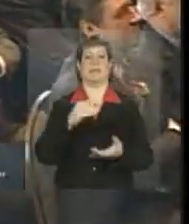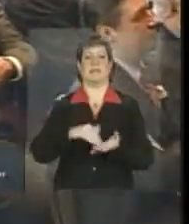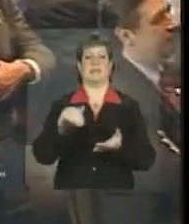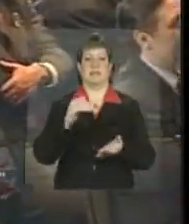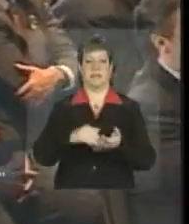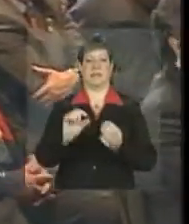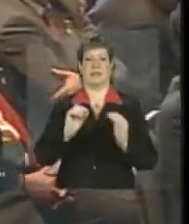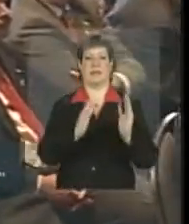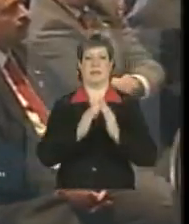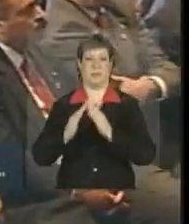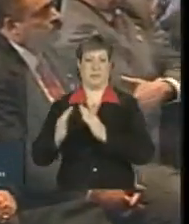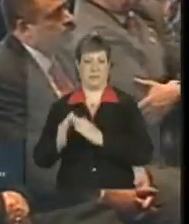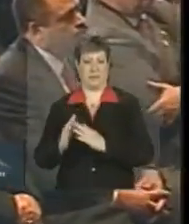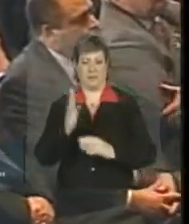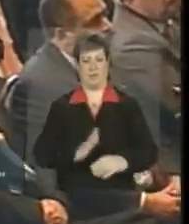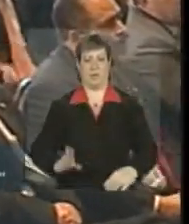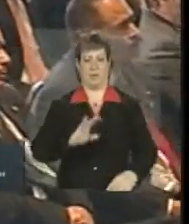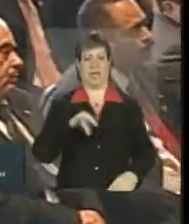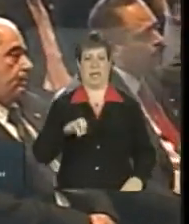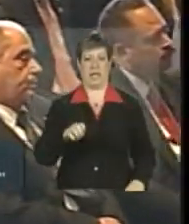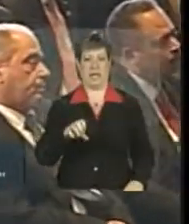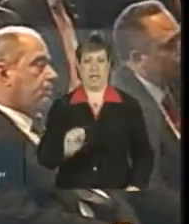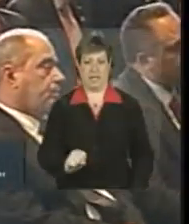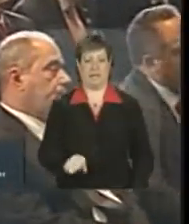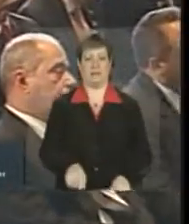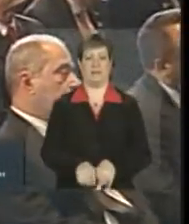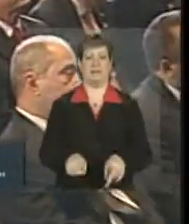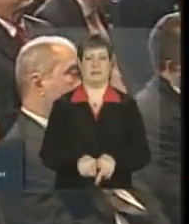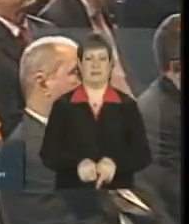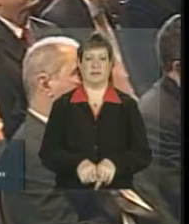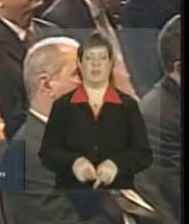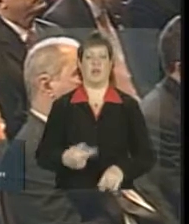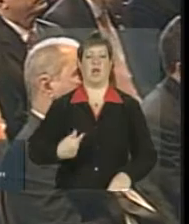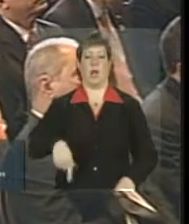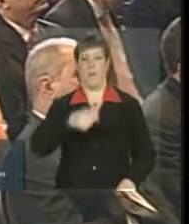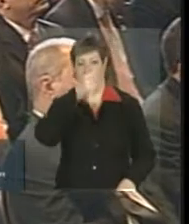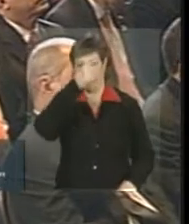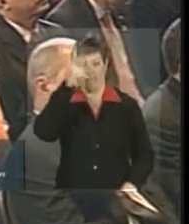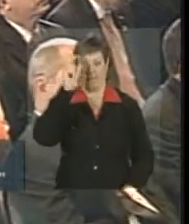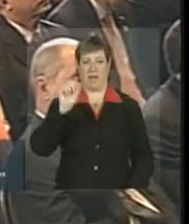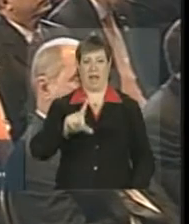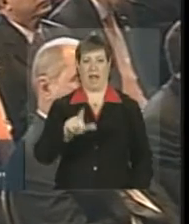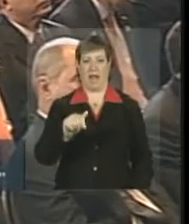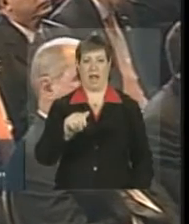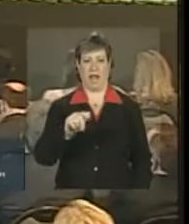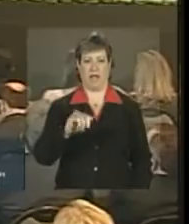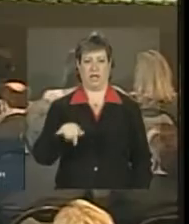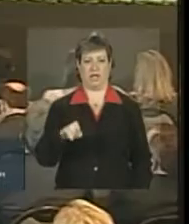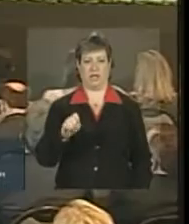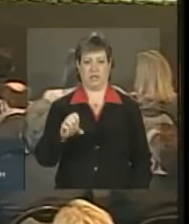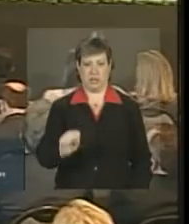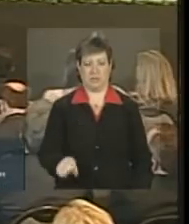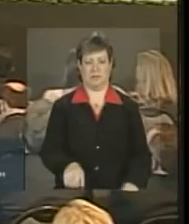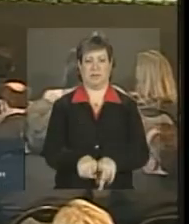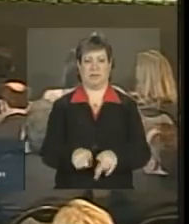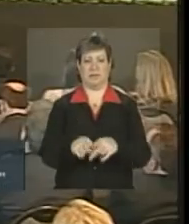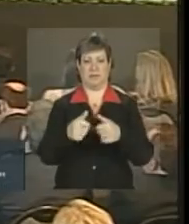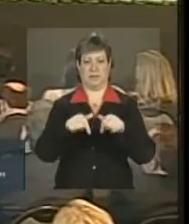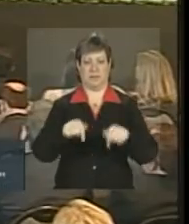a Inês Magalhães. Cumprimento o nosso prefeito de Lages aqui, que fez